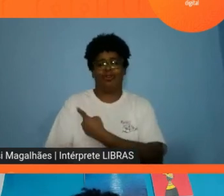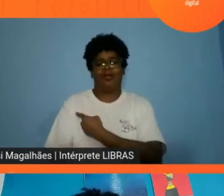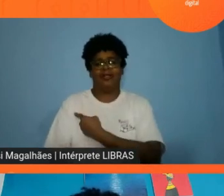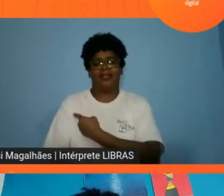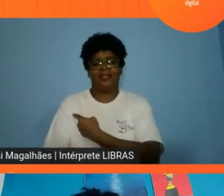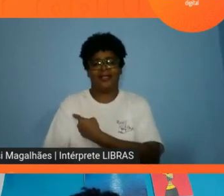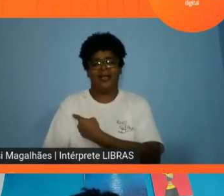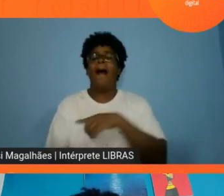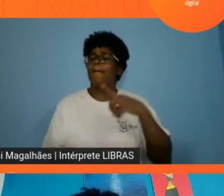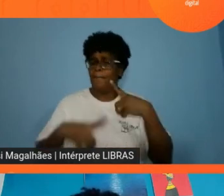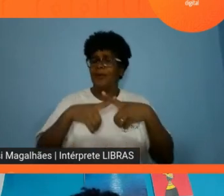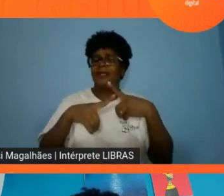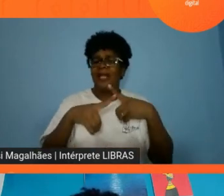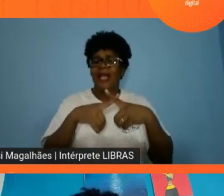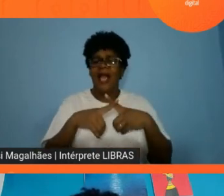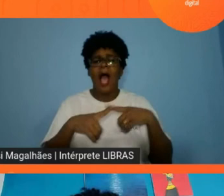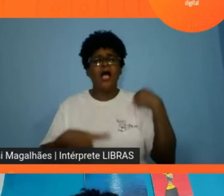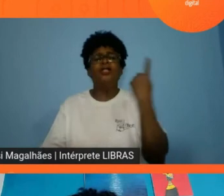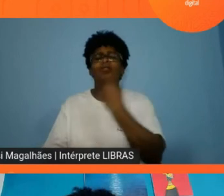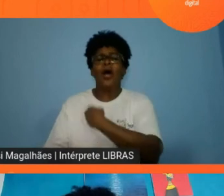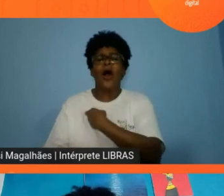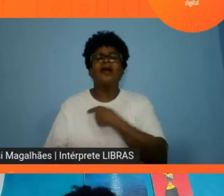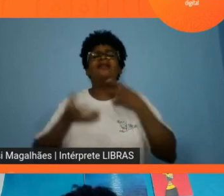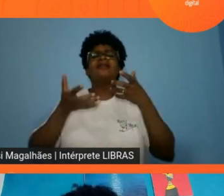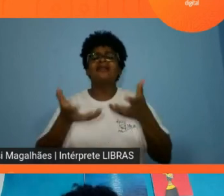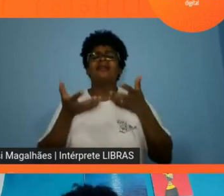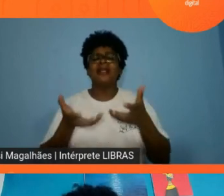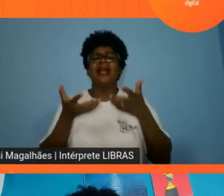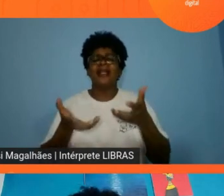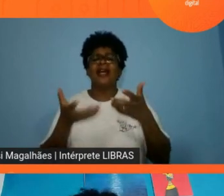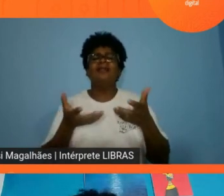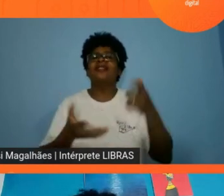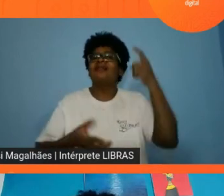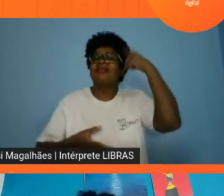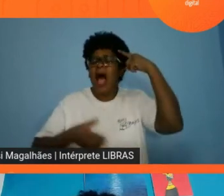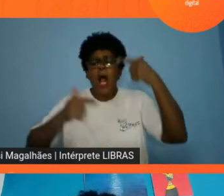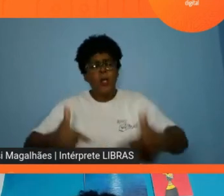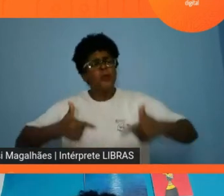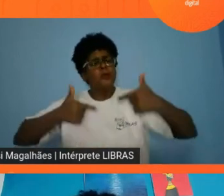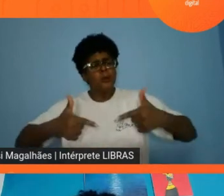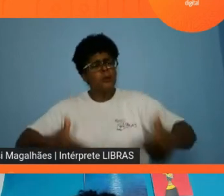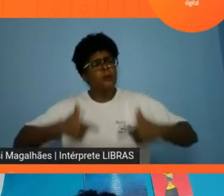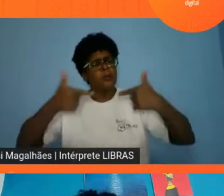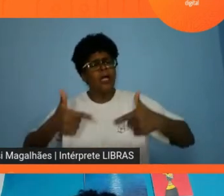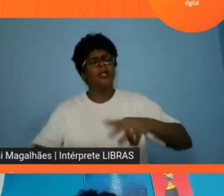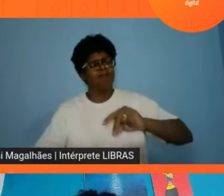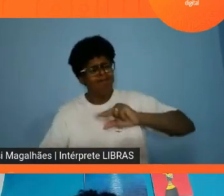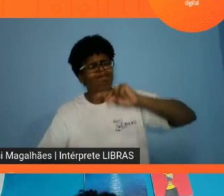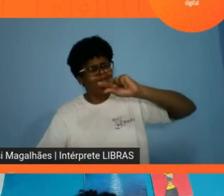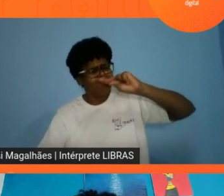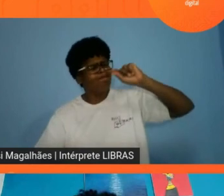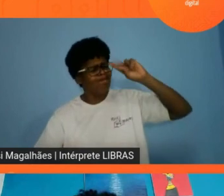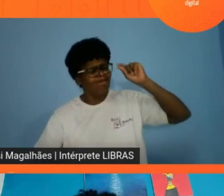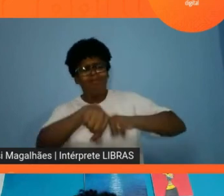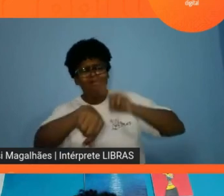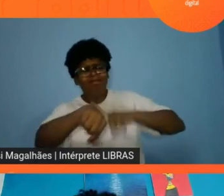Porque a gente está na luta aí há algum tempo, então a gente,